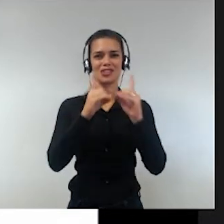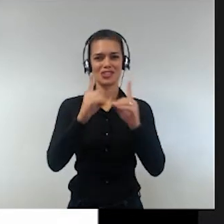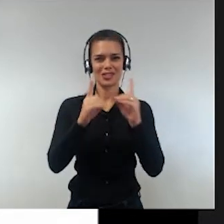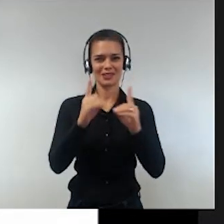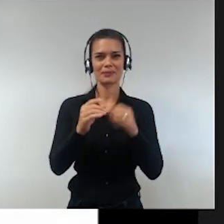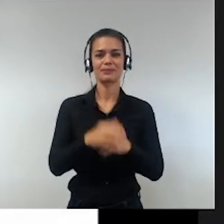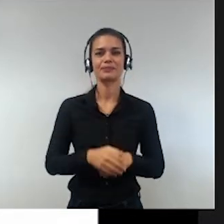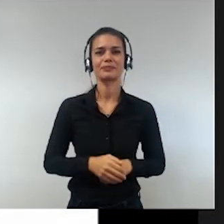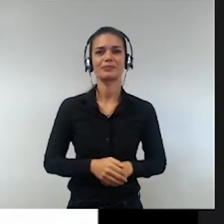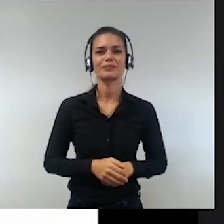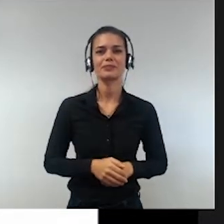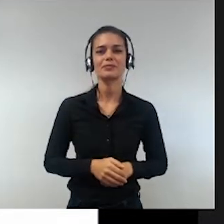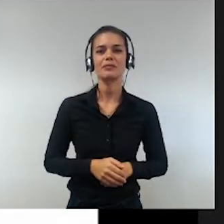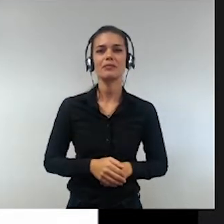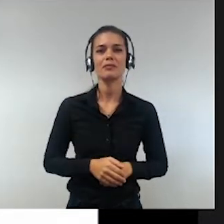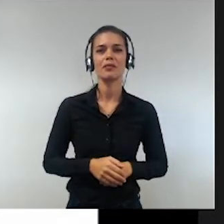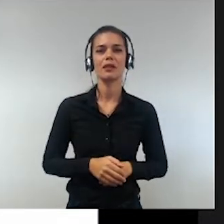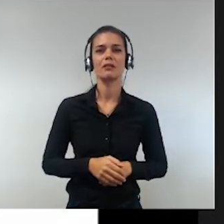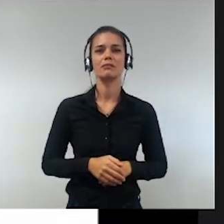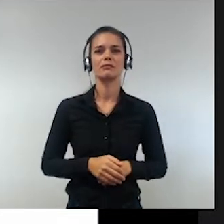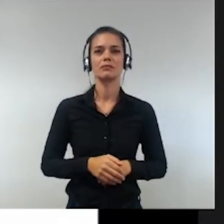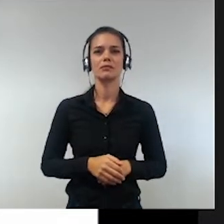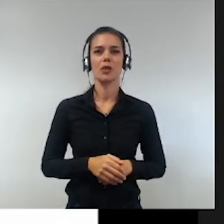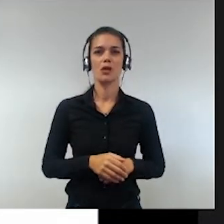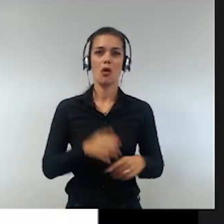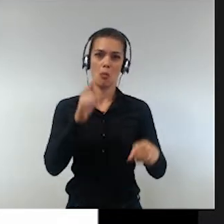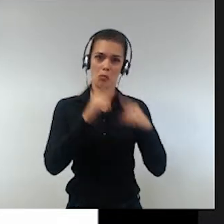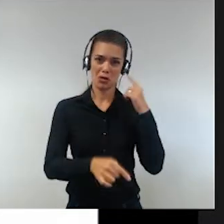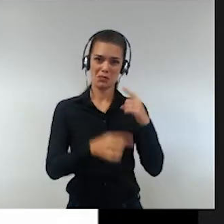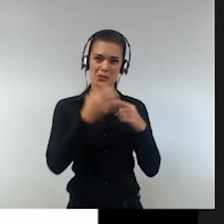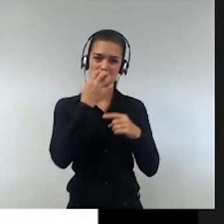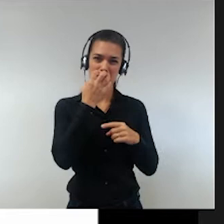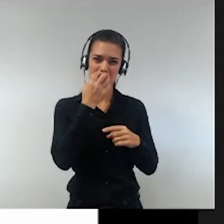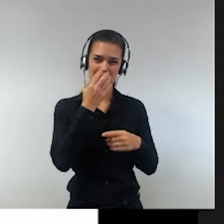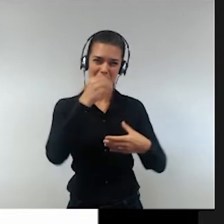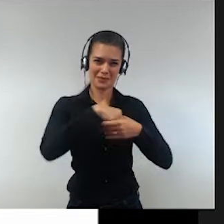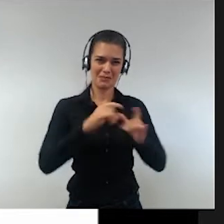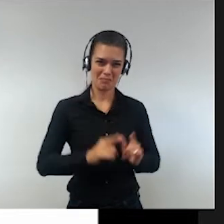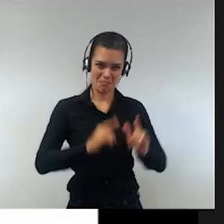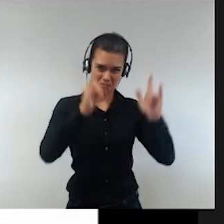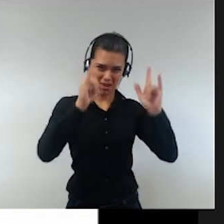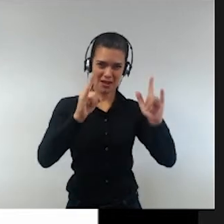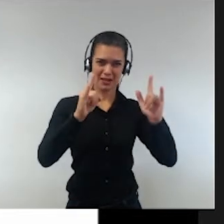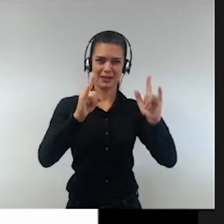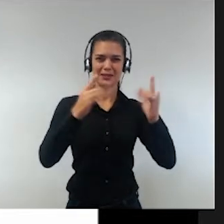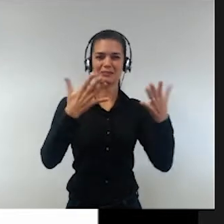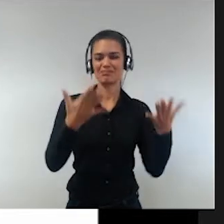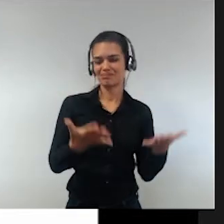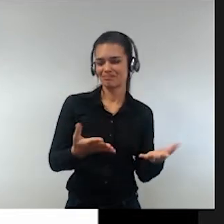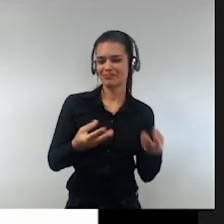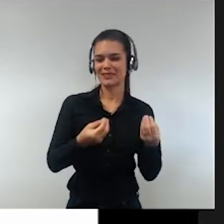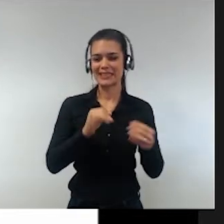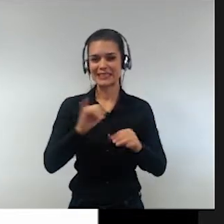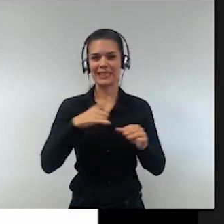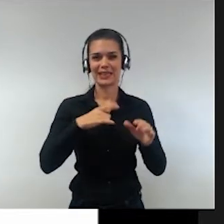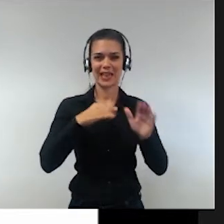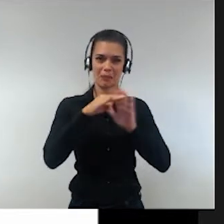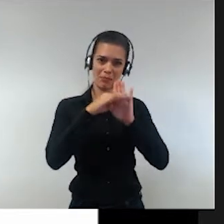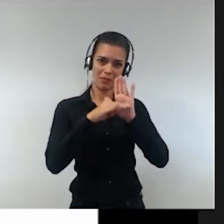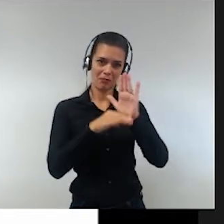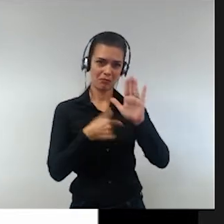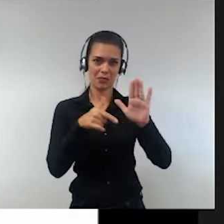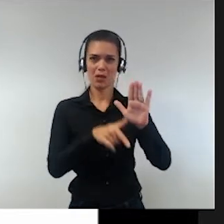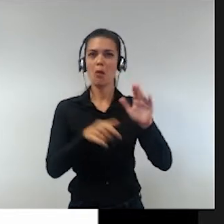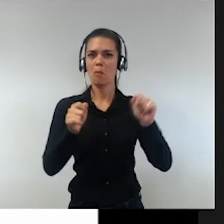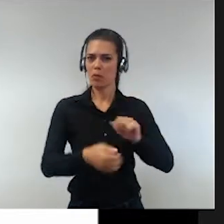Contra a proibição de existência, por exemplo, ou permanência de animais nos condomínios, se você tiver isso numa cláusula na convenção, cabe